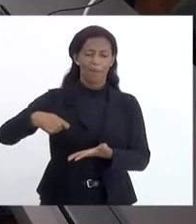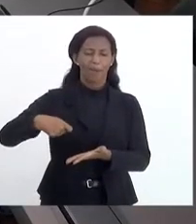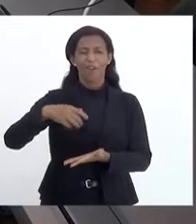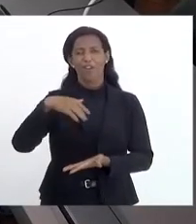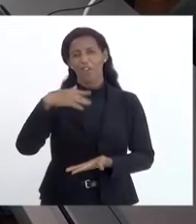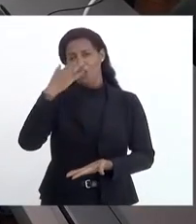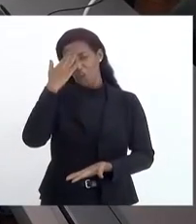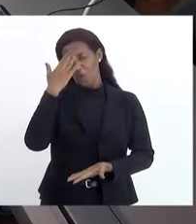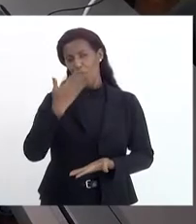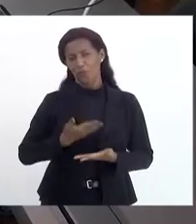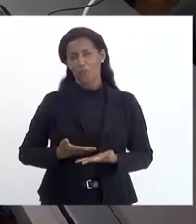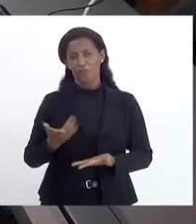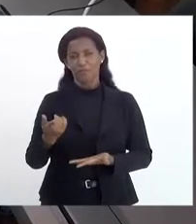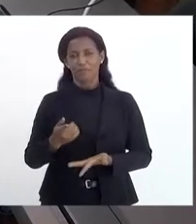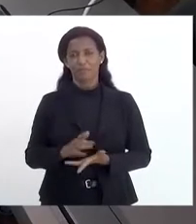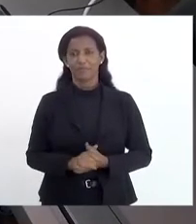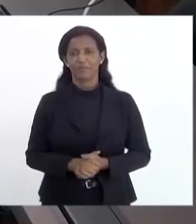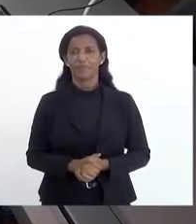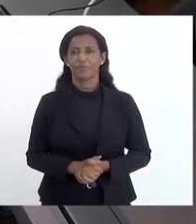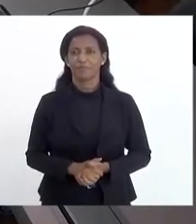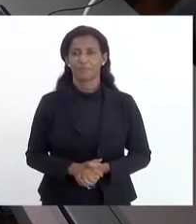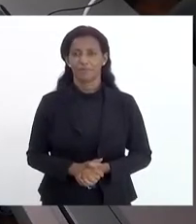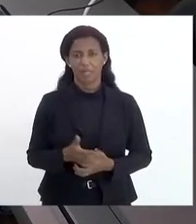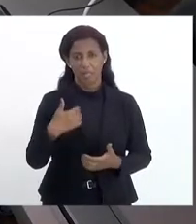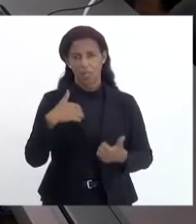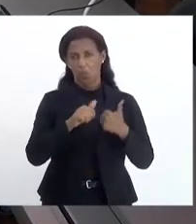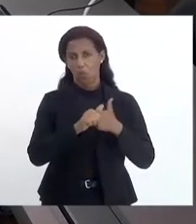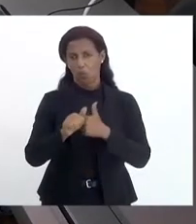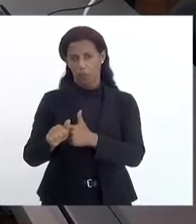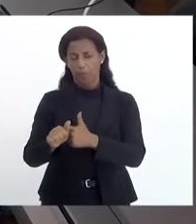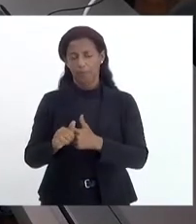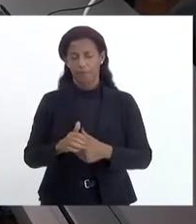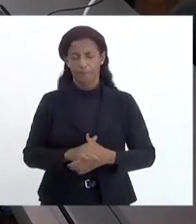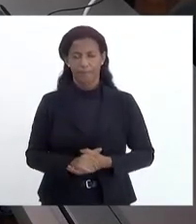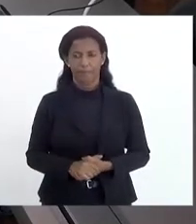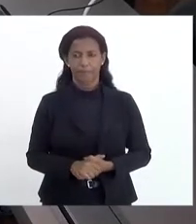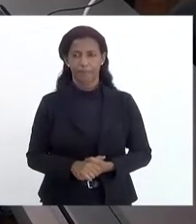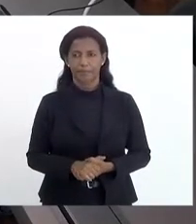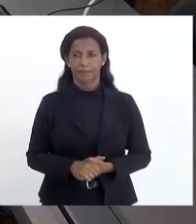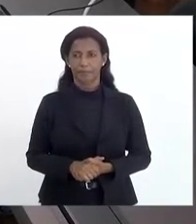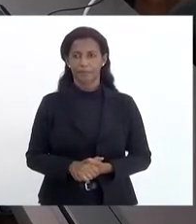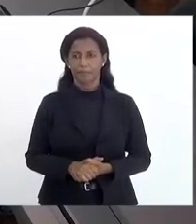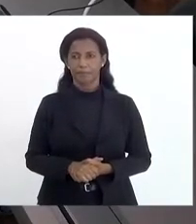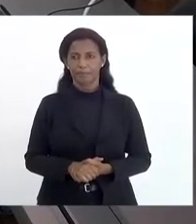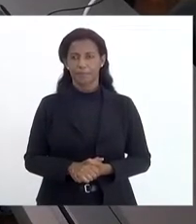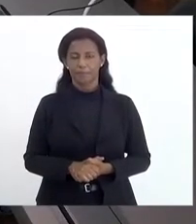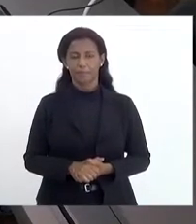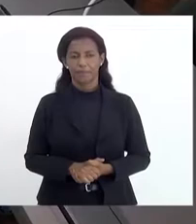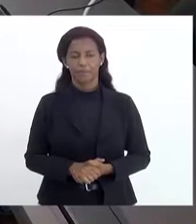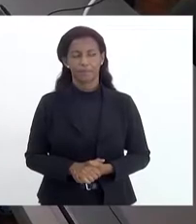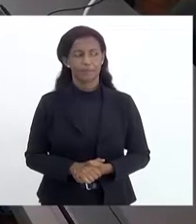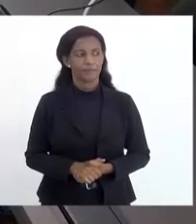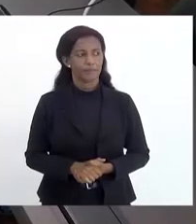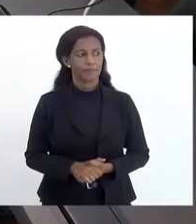de ter emendas minhas. Eu lhe acompanho. Okay.